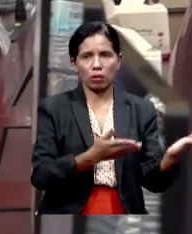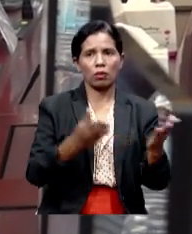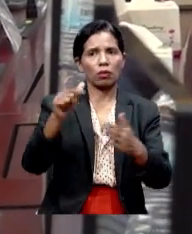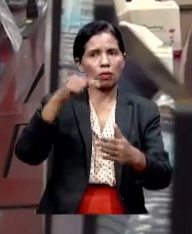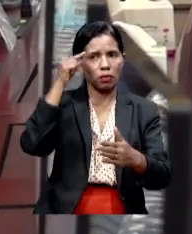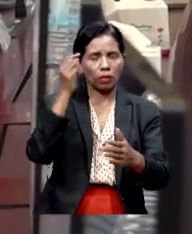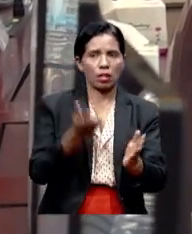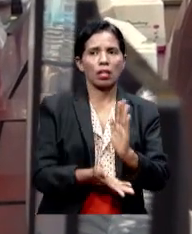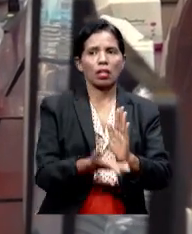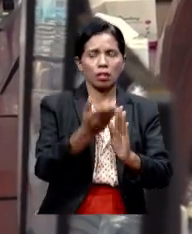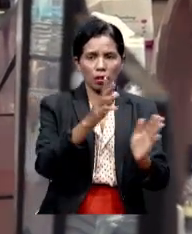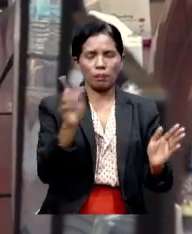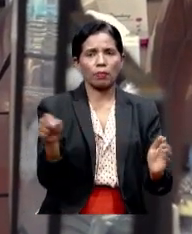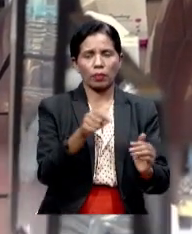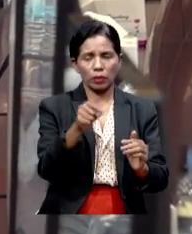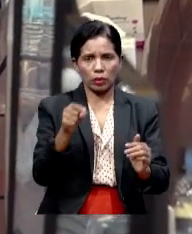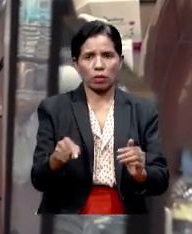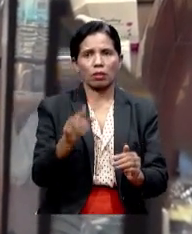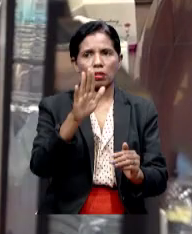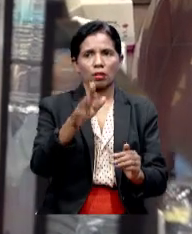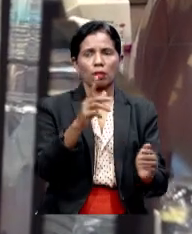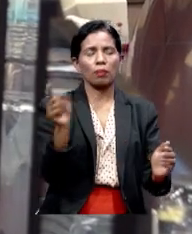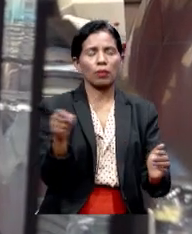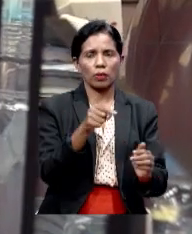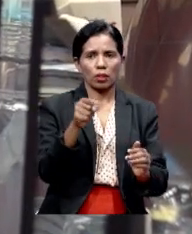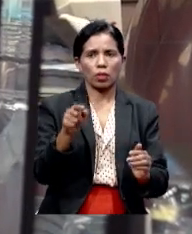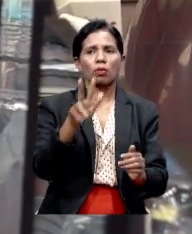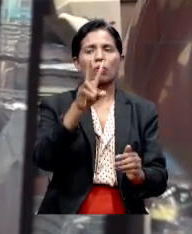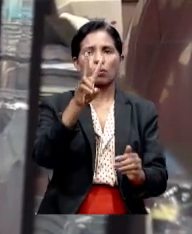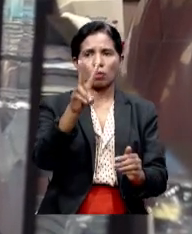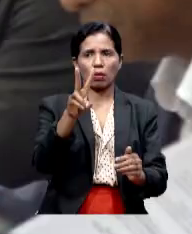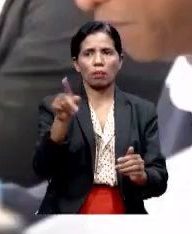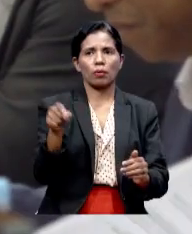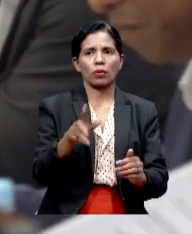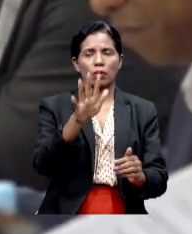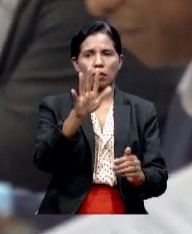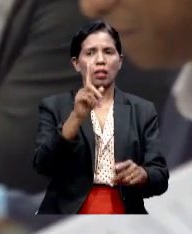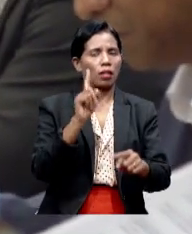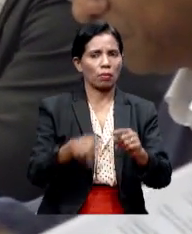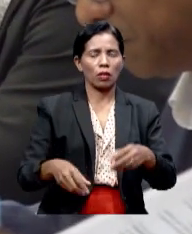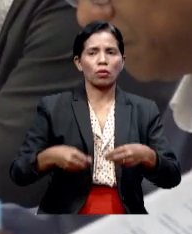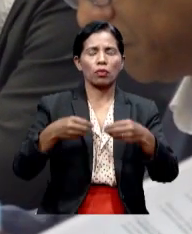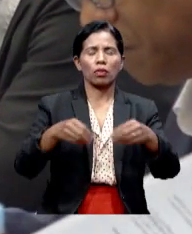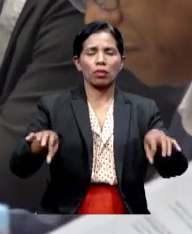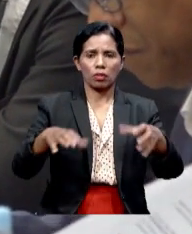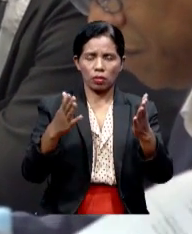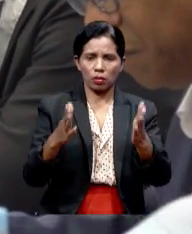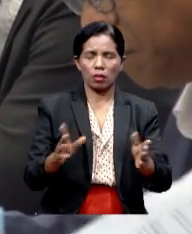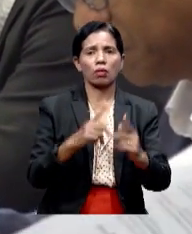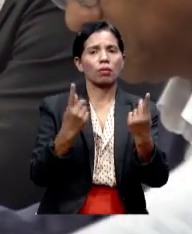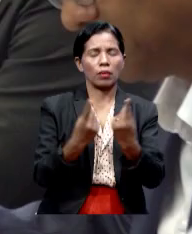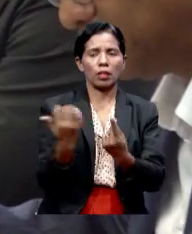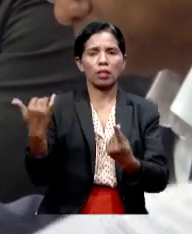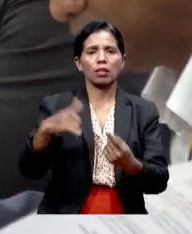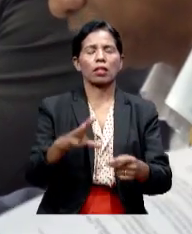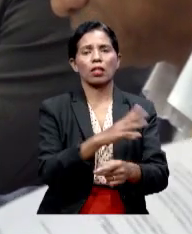anterior, a saia ba por cento lima, ba por cento rua ponto lima, razão a tola bela foto do setor privado no negociante